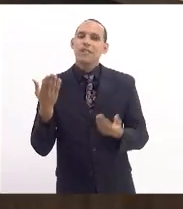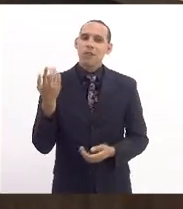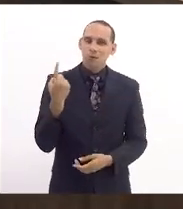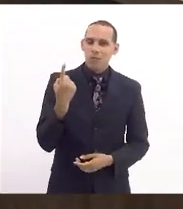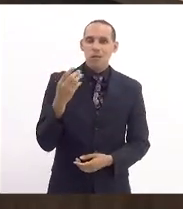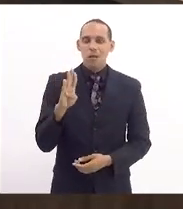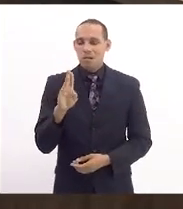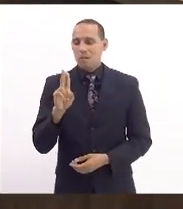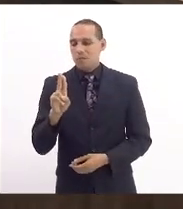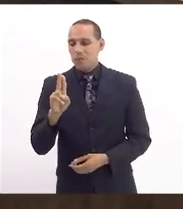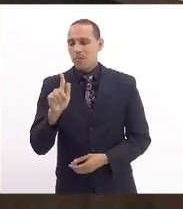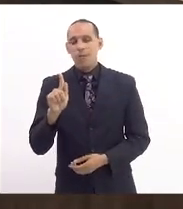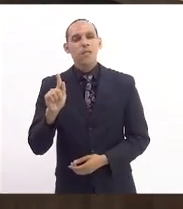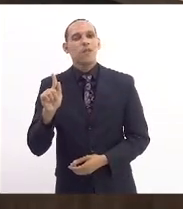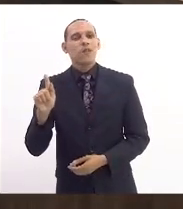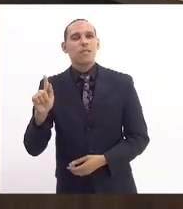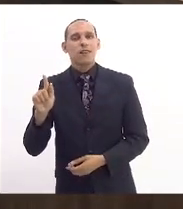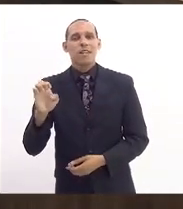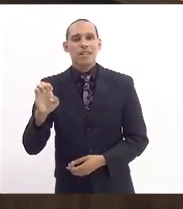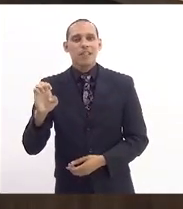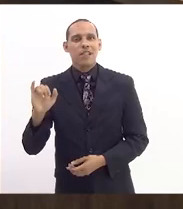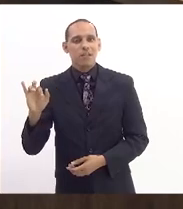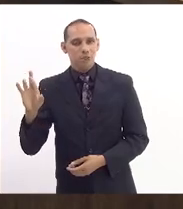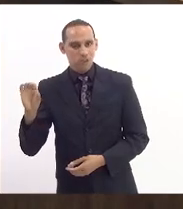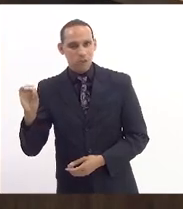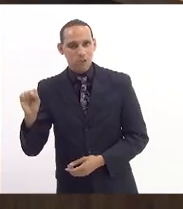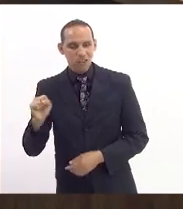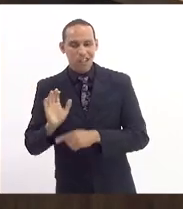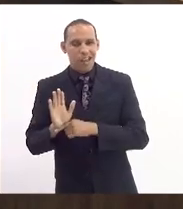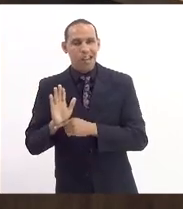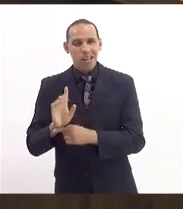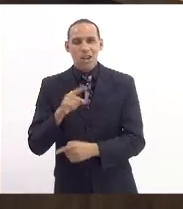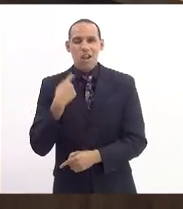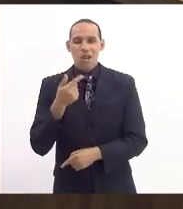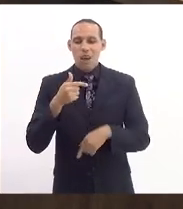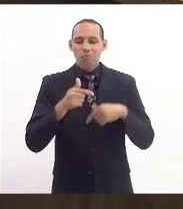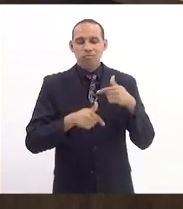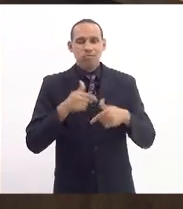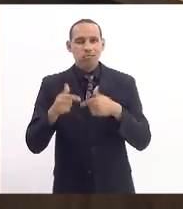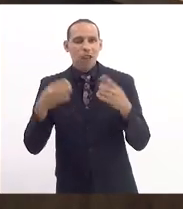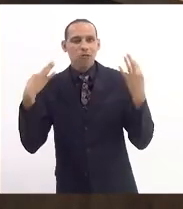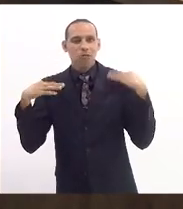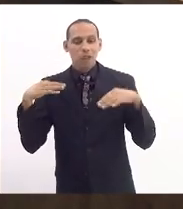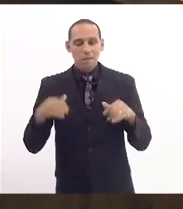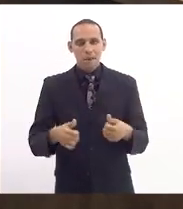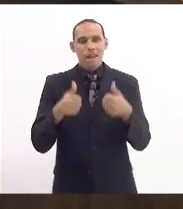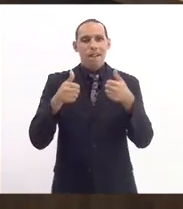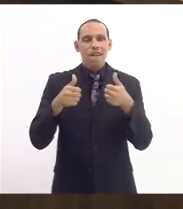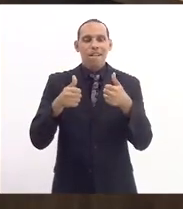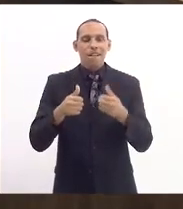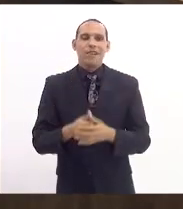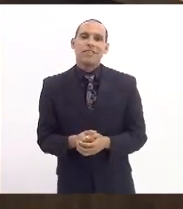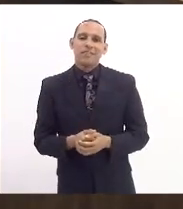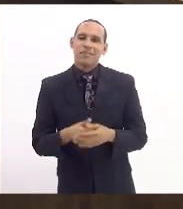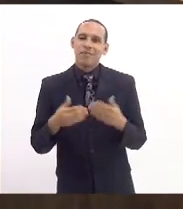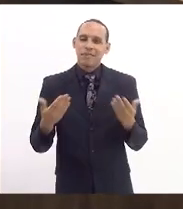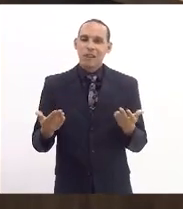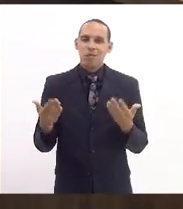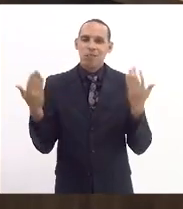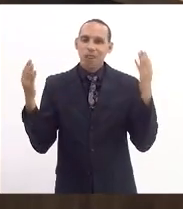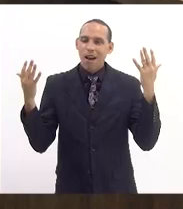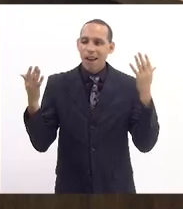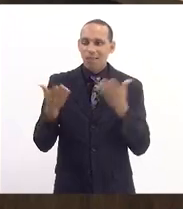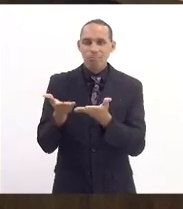desses braços que tanto nos auxilia para manter o nosso turismo nosso estado num patamar que está Então parabéns a